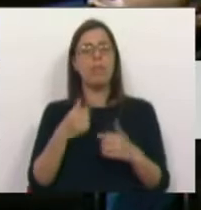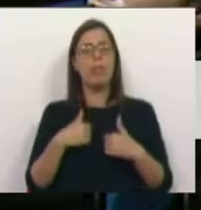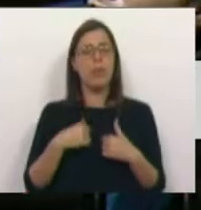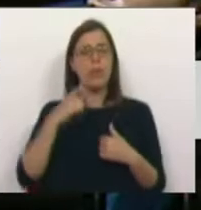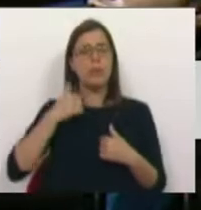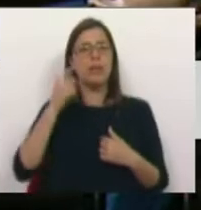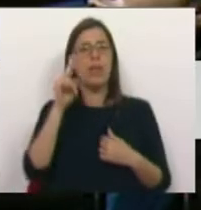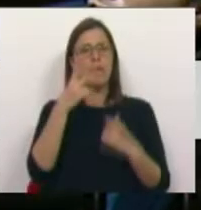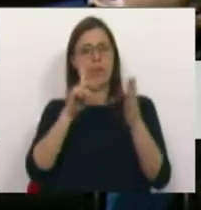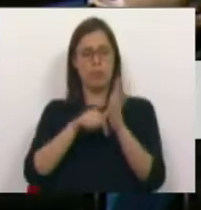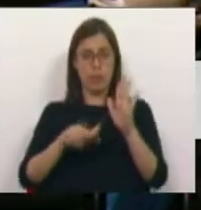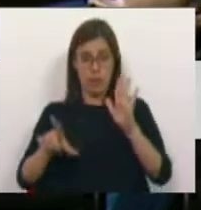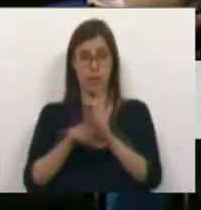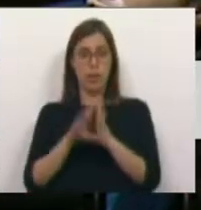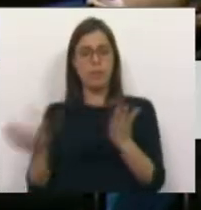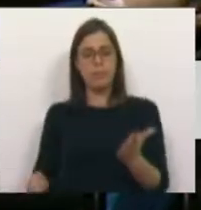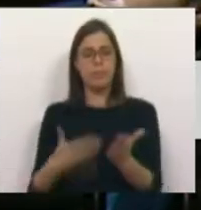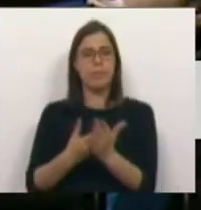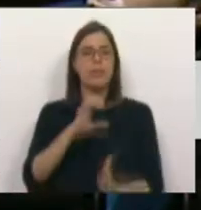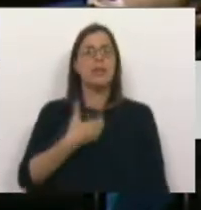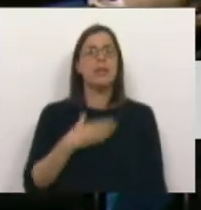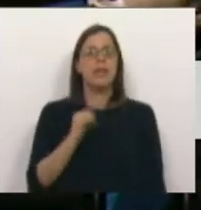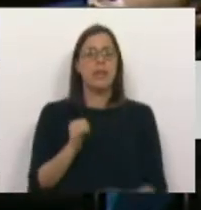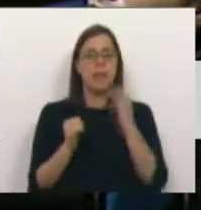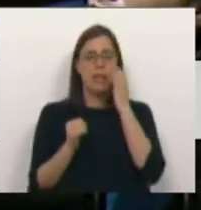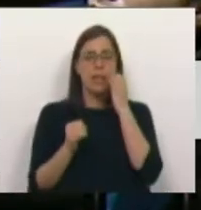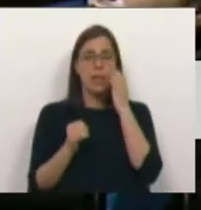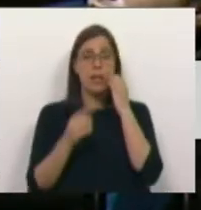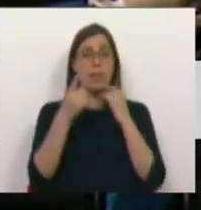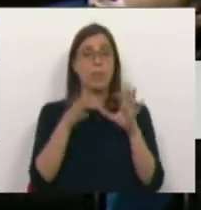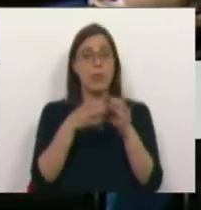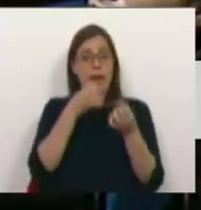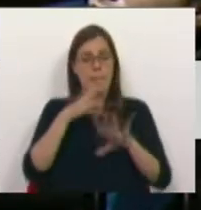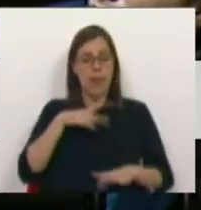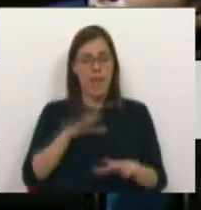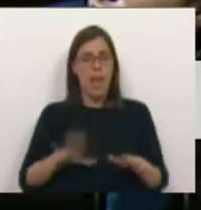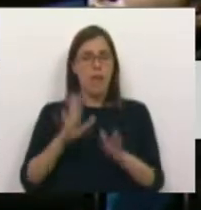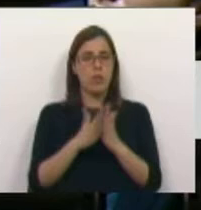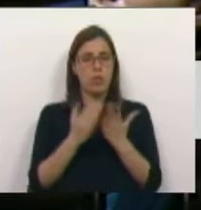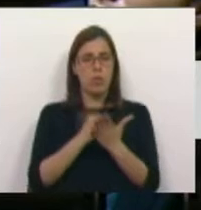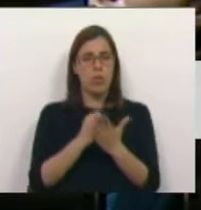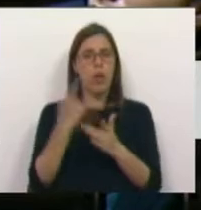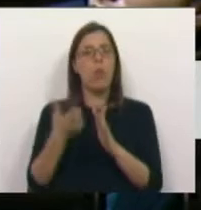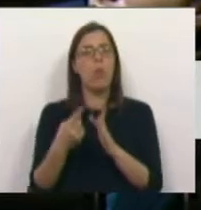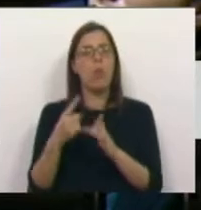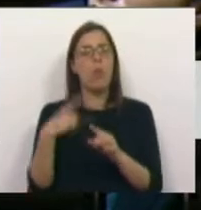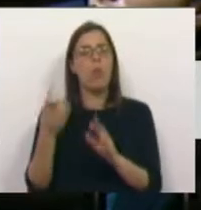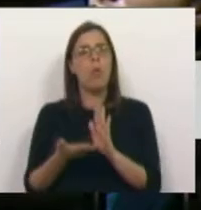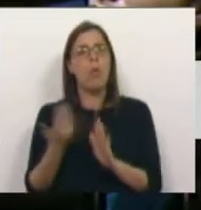nós essencialmente 2 projetos de lei apresentados pelo CDS, um sobre perda de nacionalidade, outro sobre